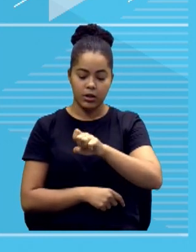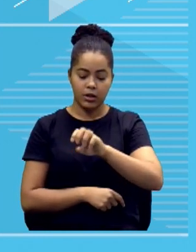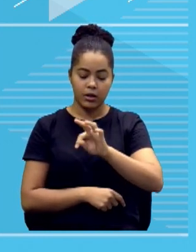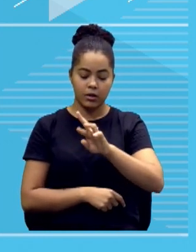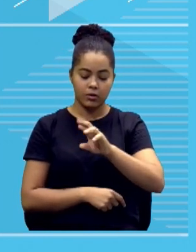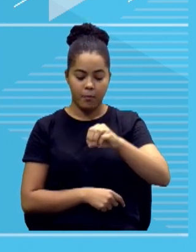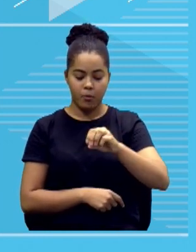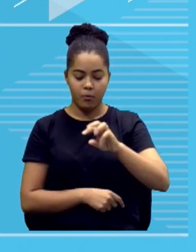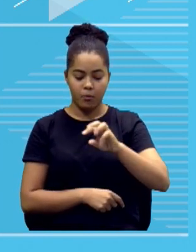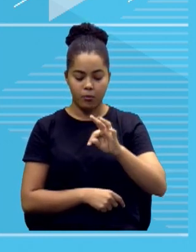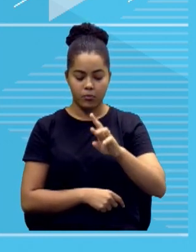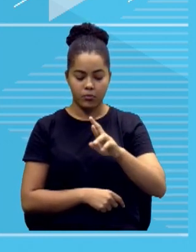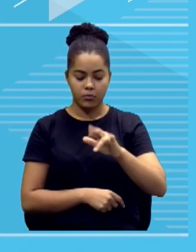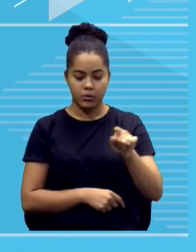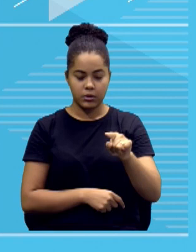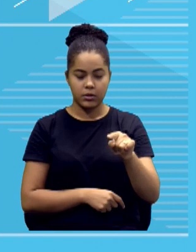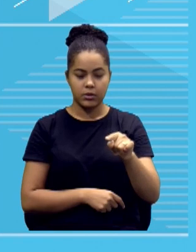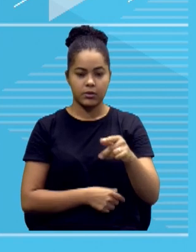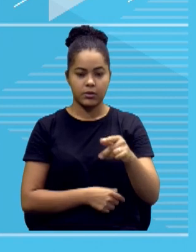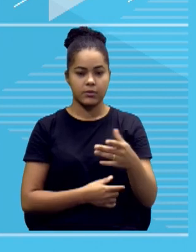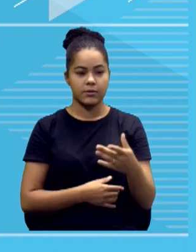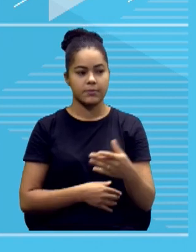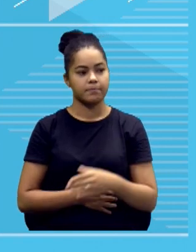ligue aquele circuito.